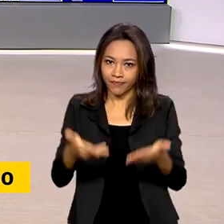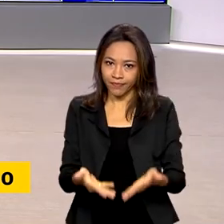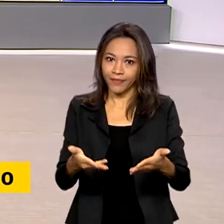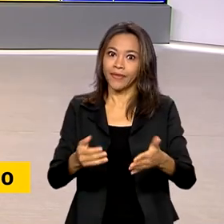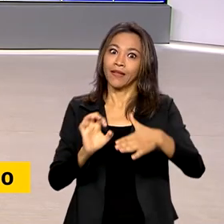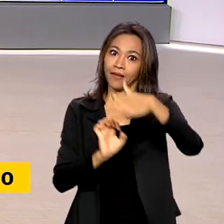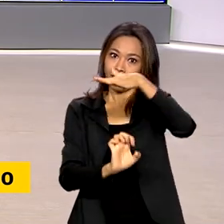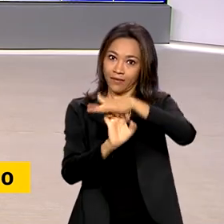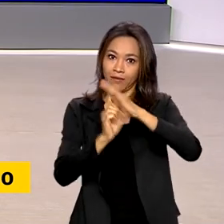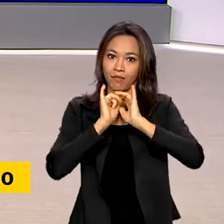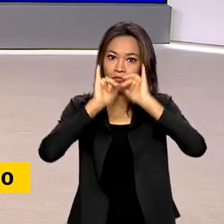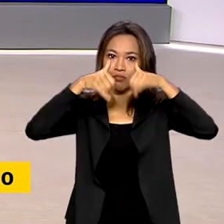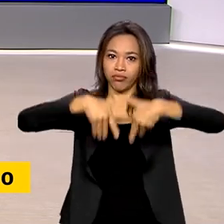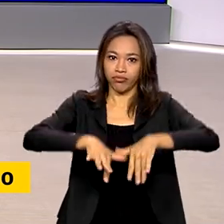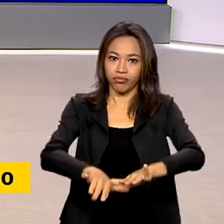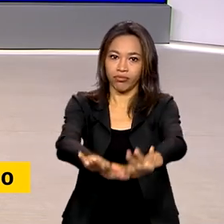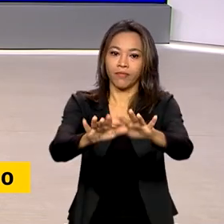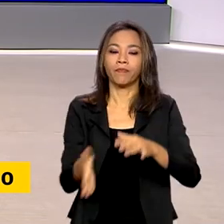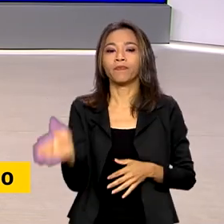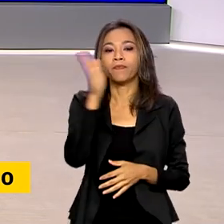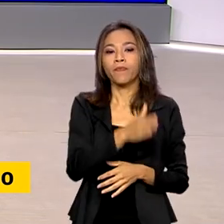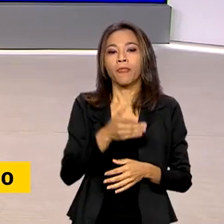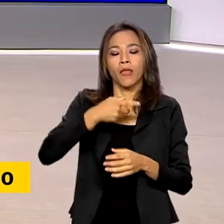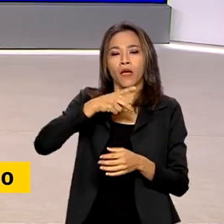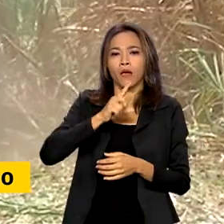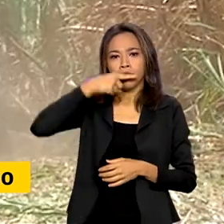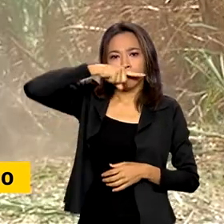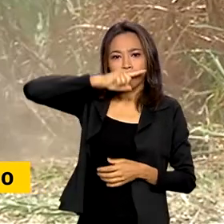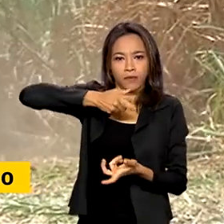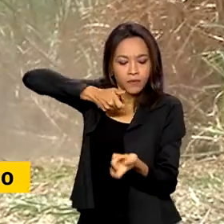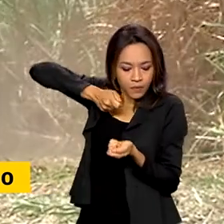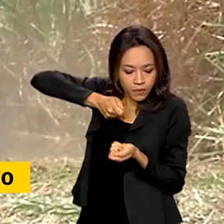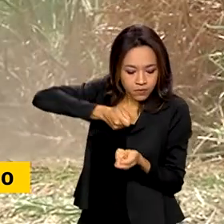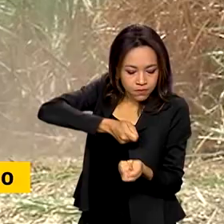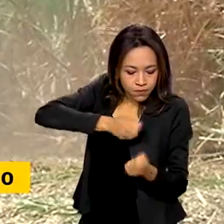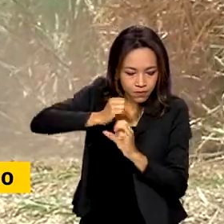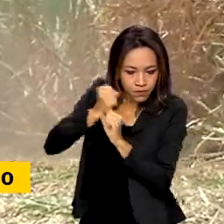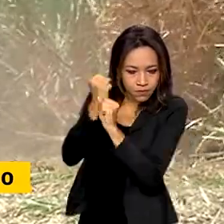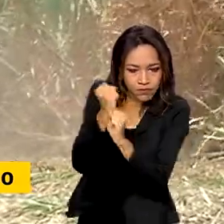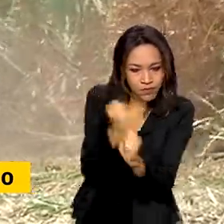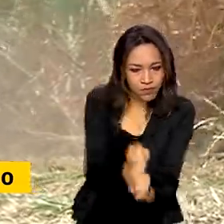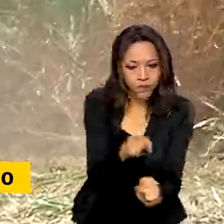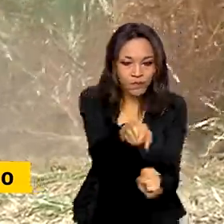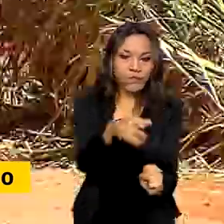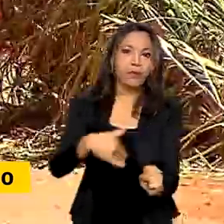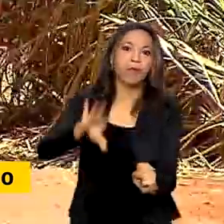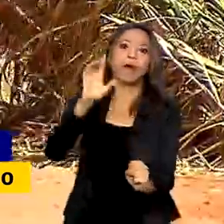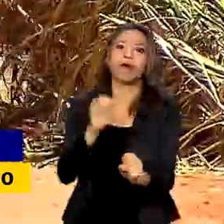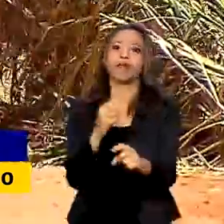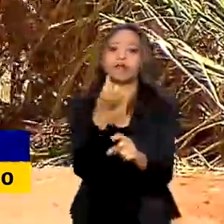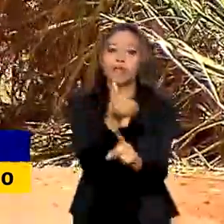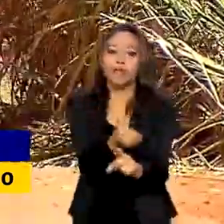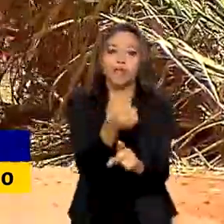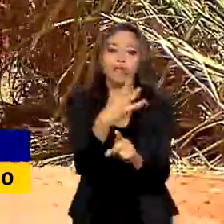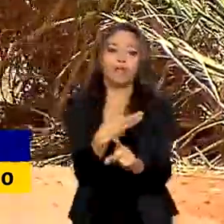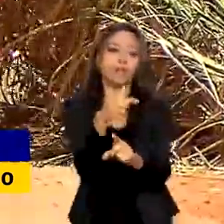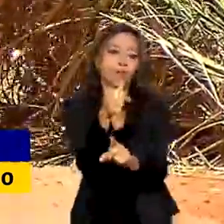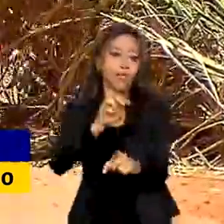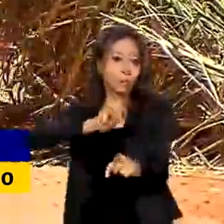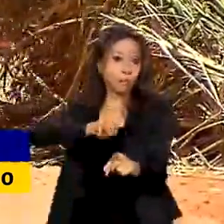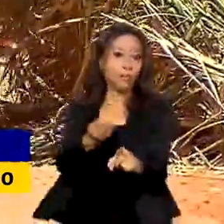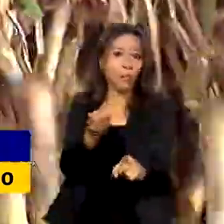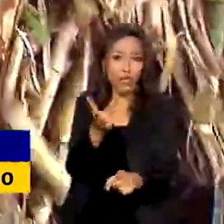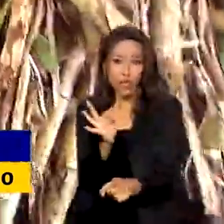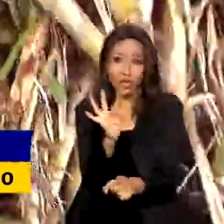a produção de cana-de-açúcar no país deve ultrapassar 637 milhões de toneladas um aumento